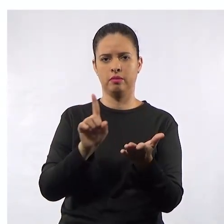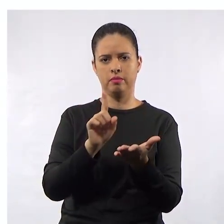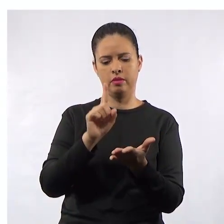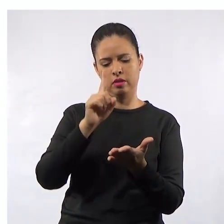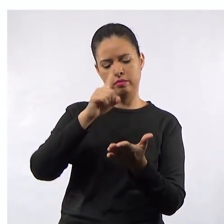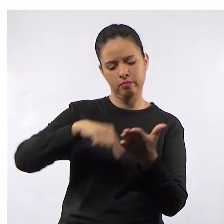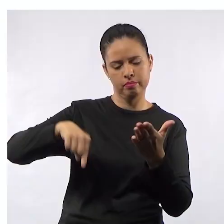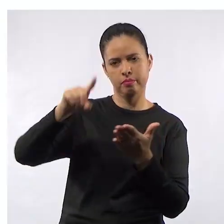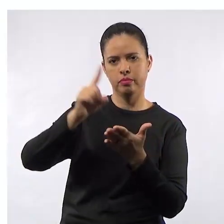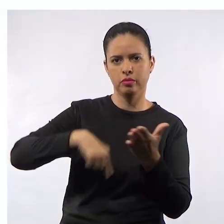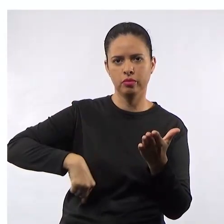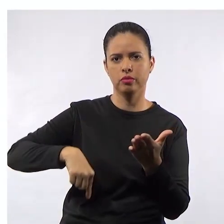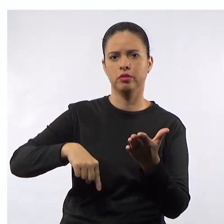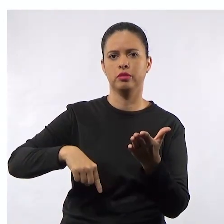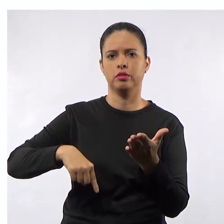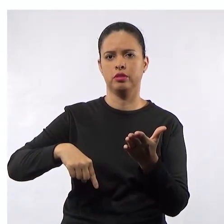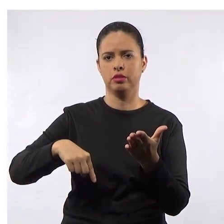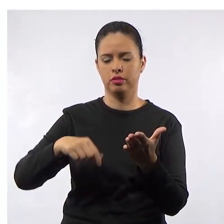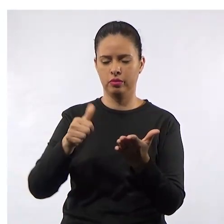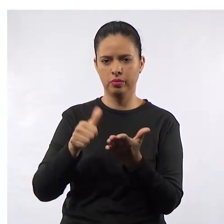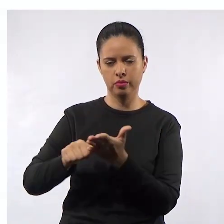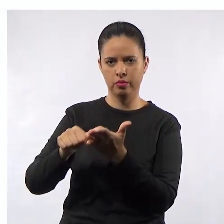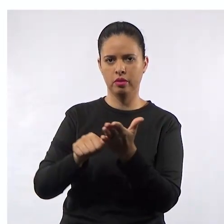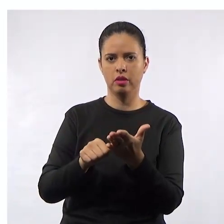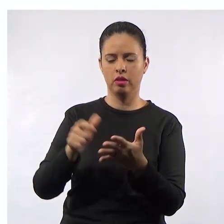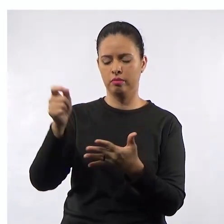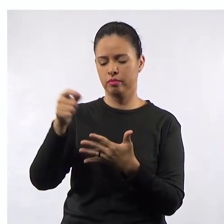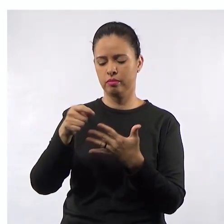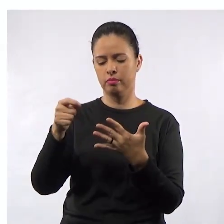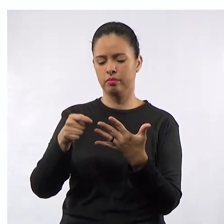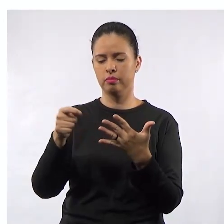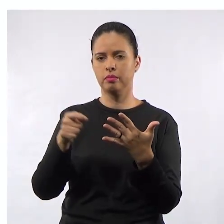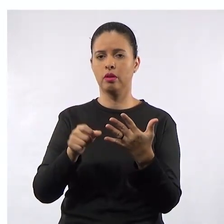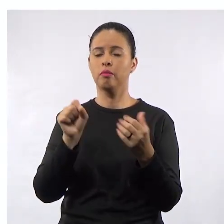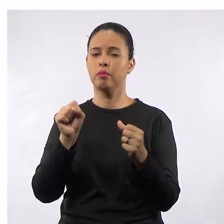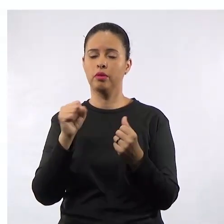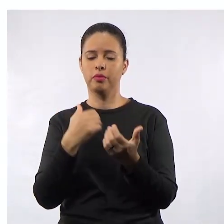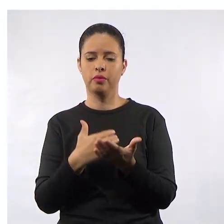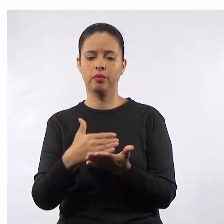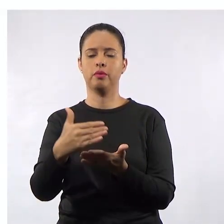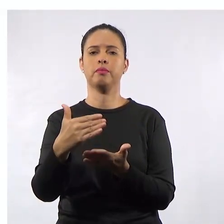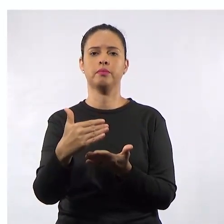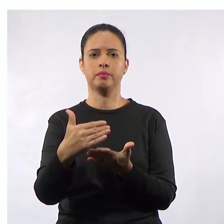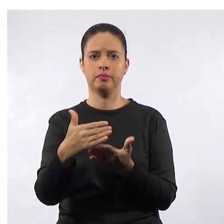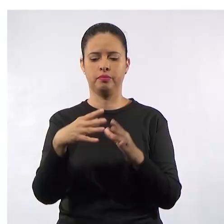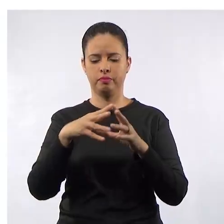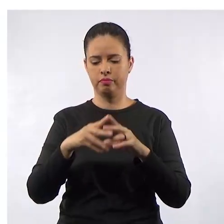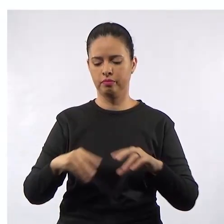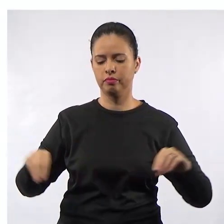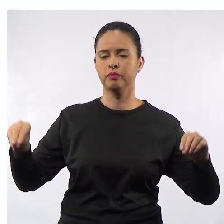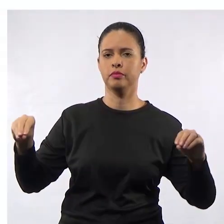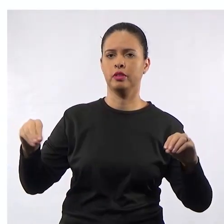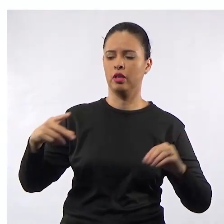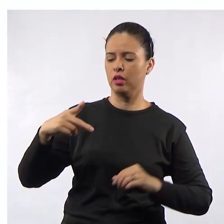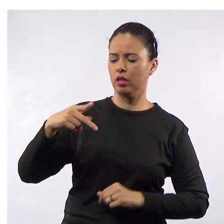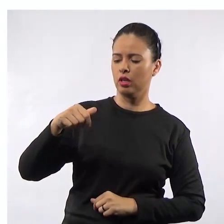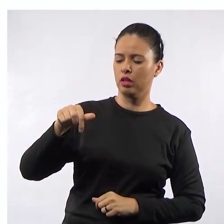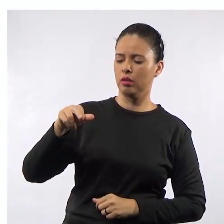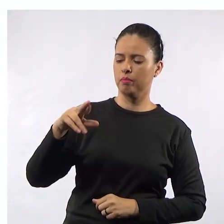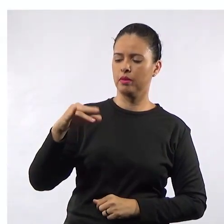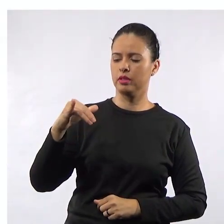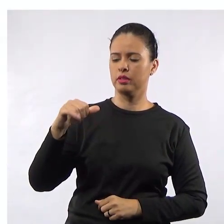do sócio e a exclusão do sócio tá então são alguns fatores que podem estar aí dando origem aí a dissolução